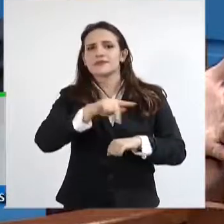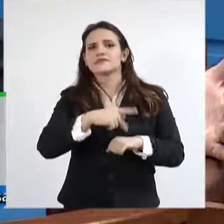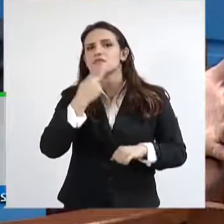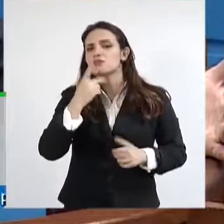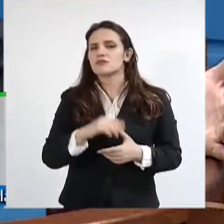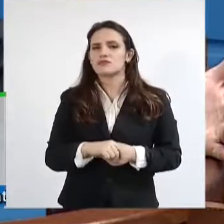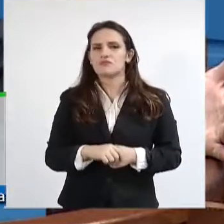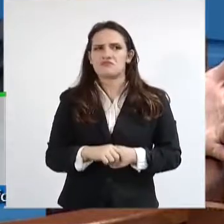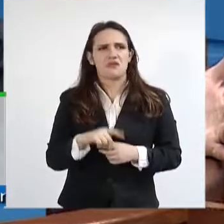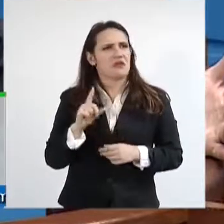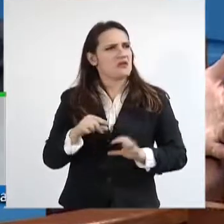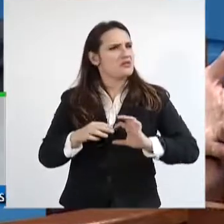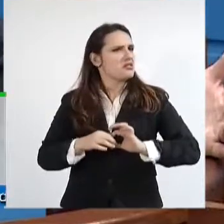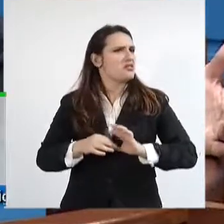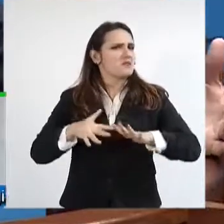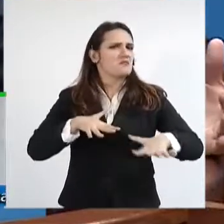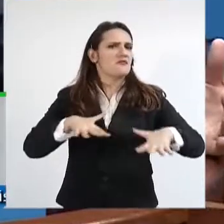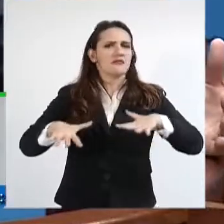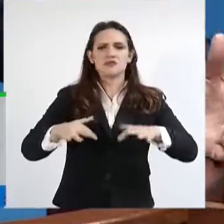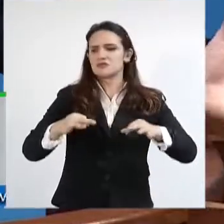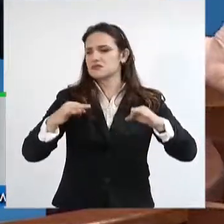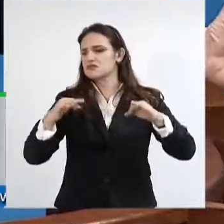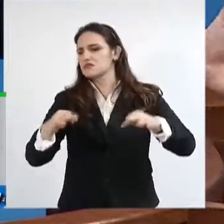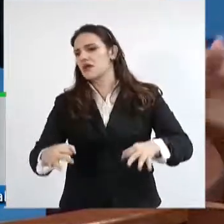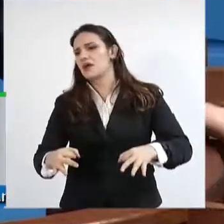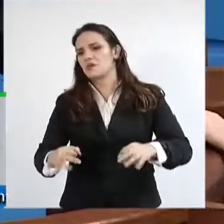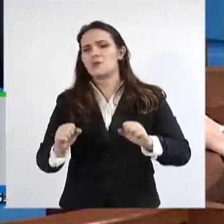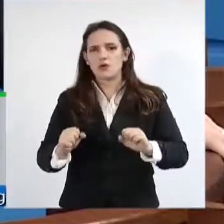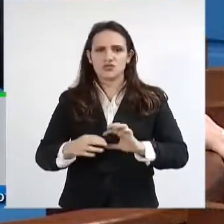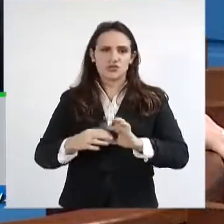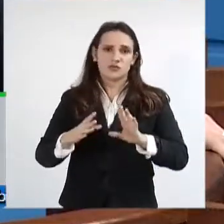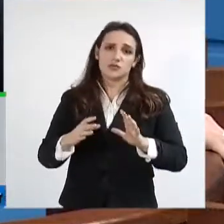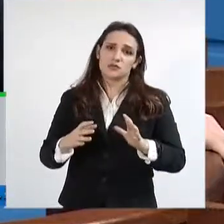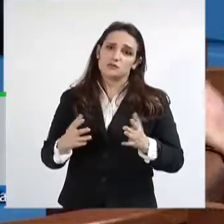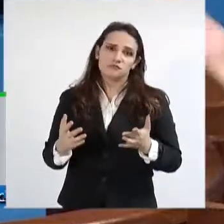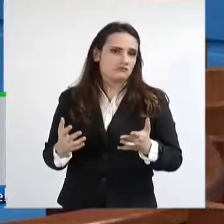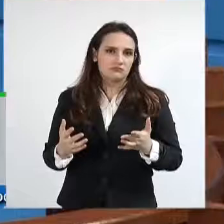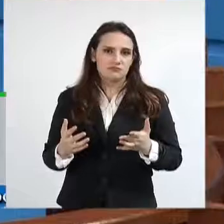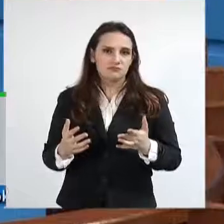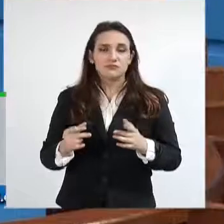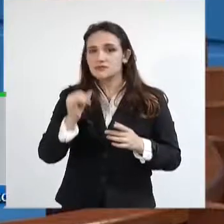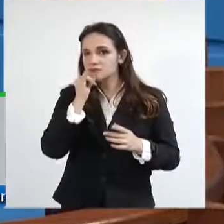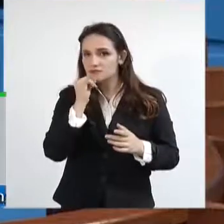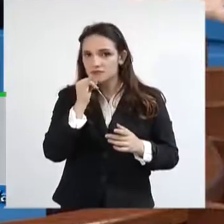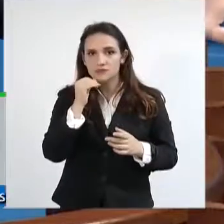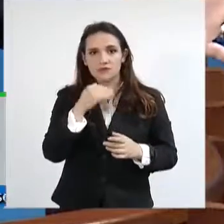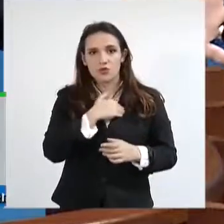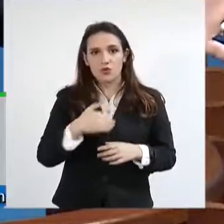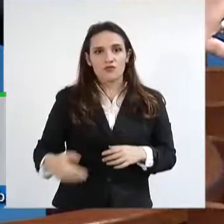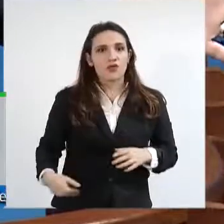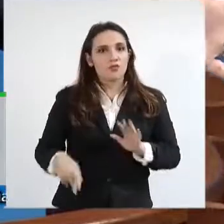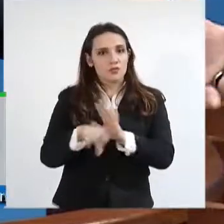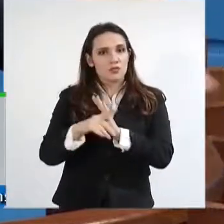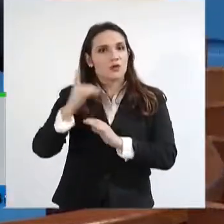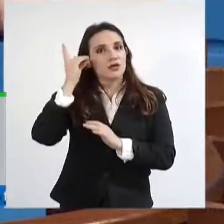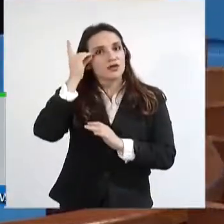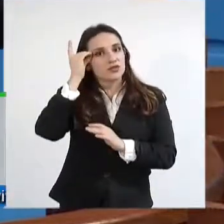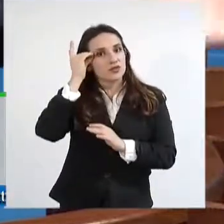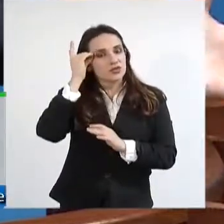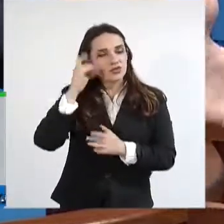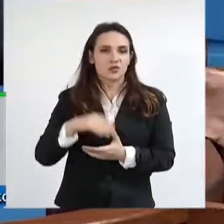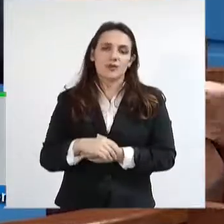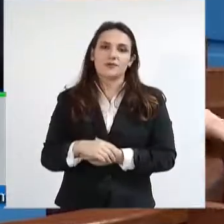democráticas, porque na época do governo da Dilma, quando milhões de pessoas foram às ruas,